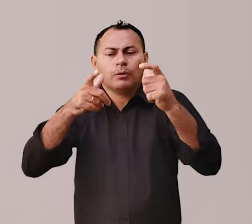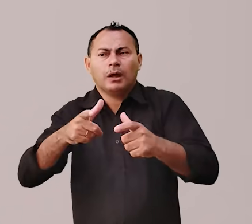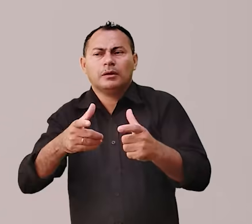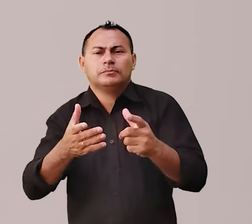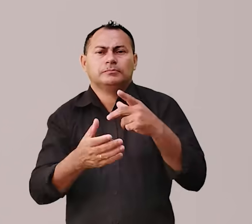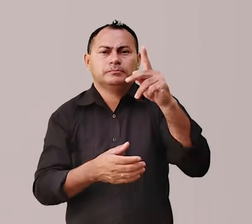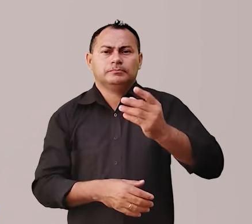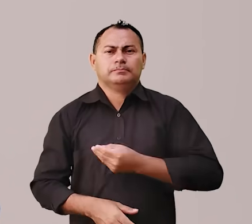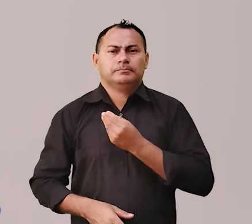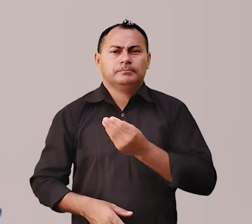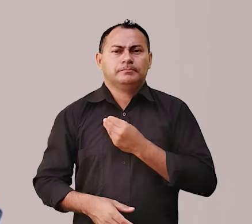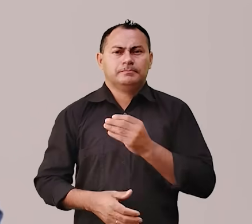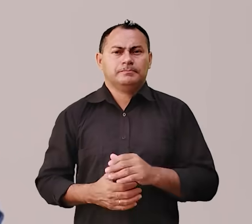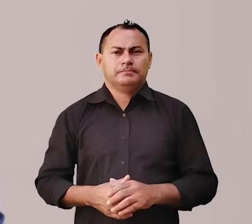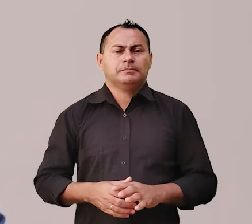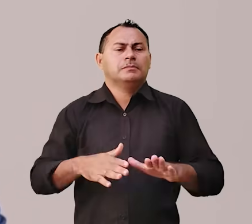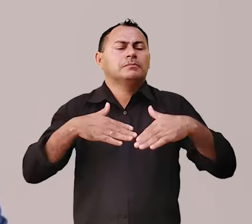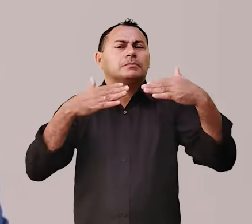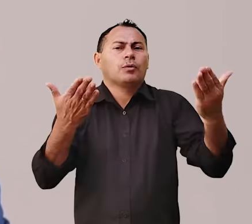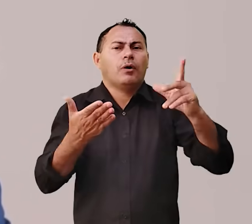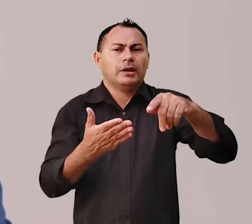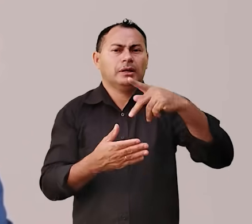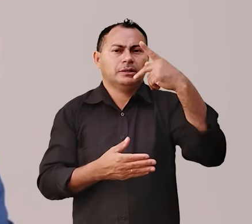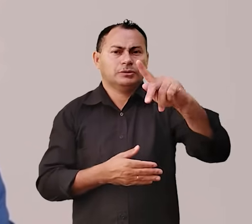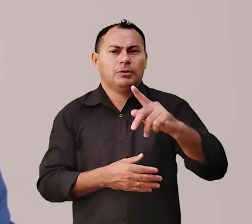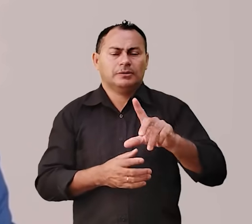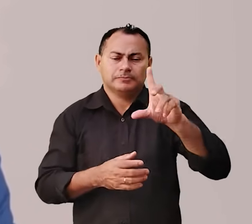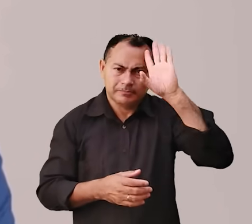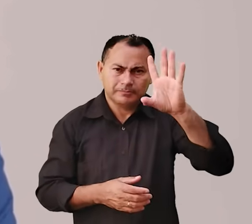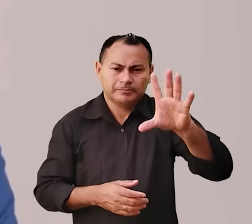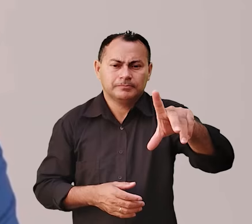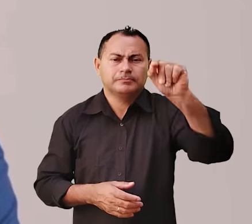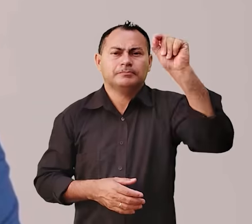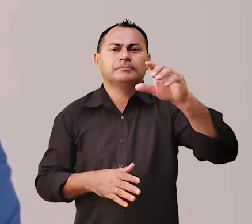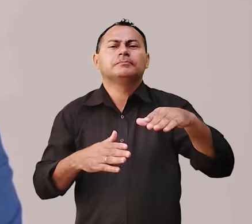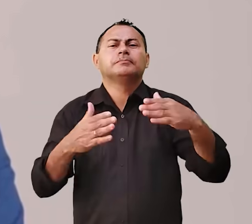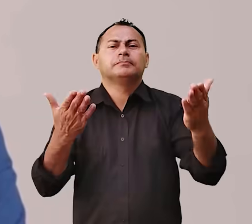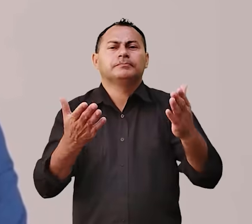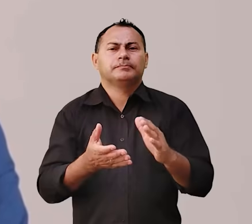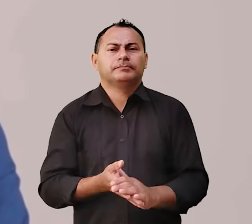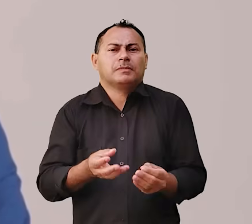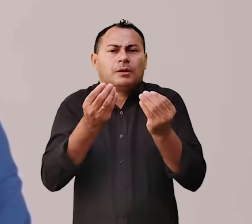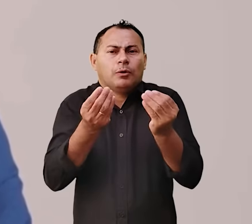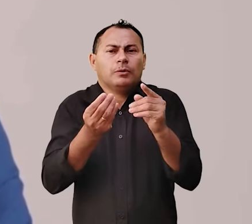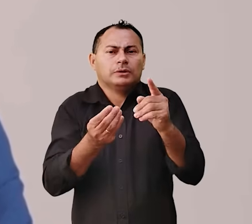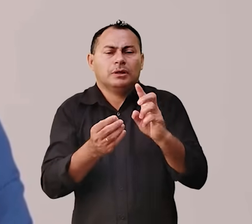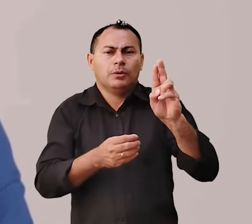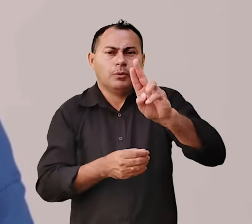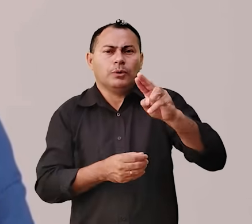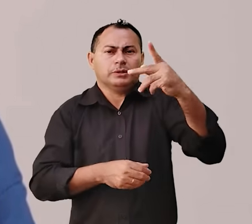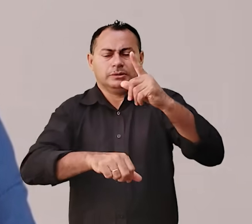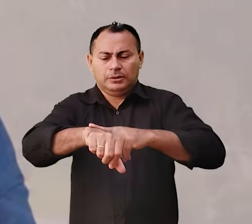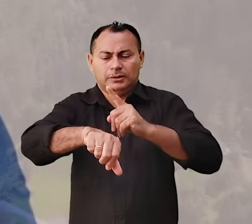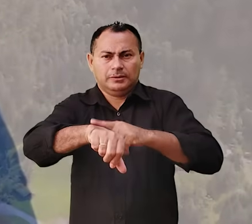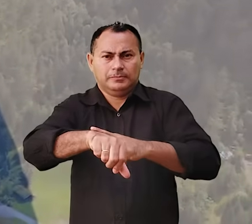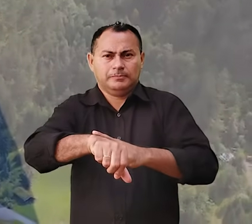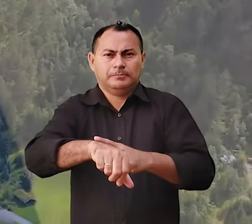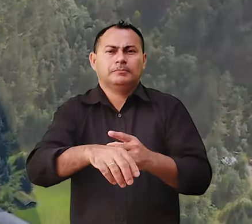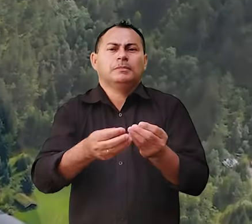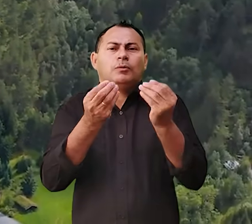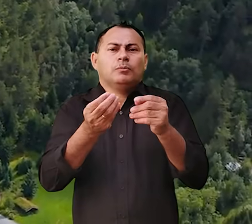primeiro lugar em sua vida? Quais são as suas prioridades, hein? Como é que você usa o seu